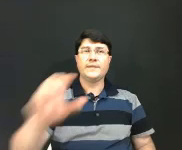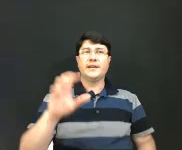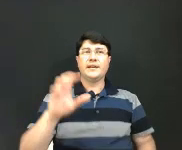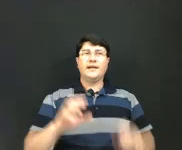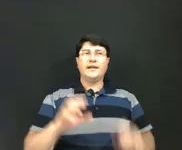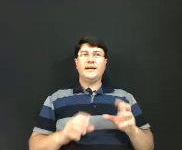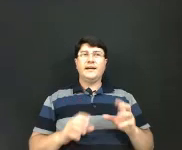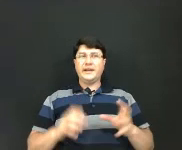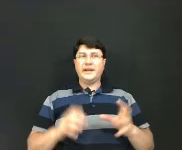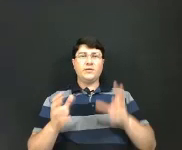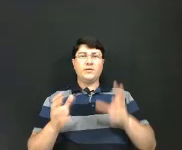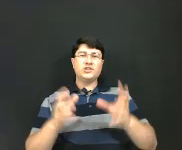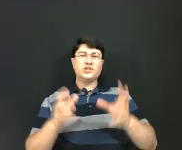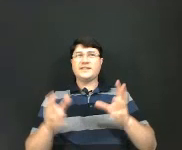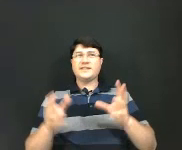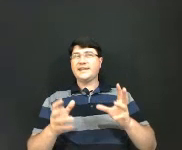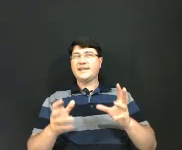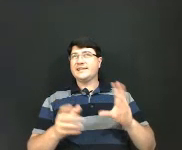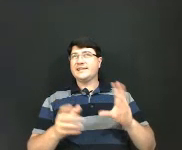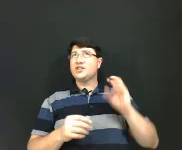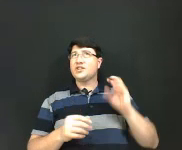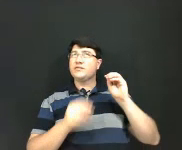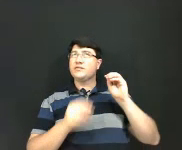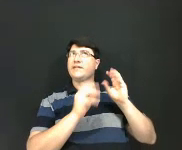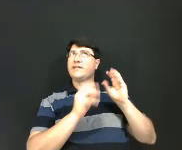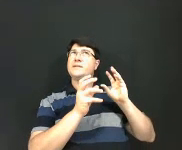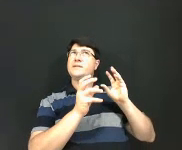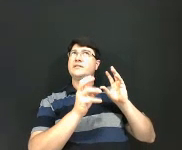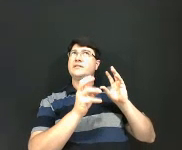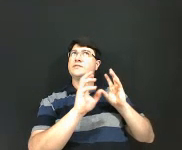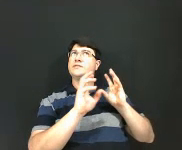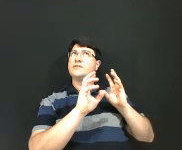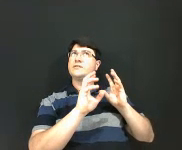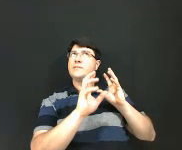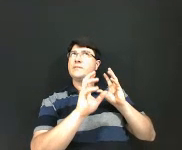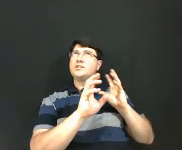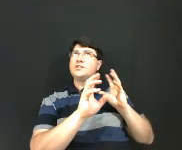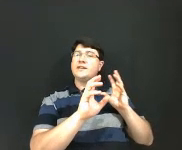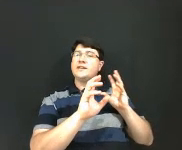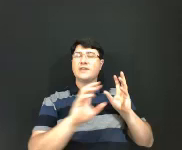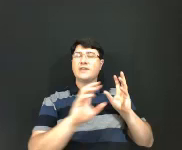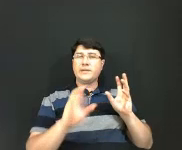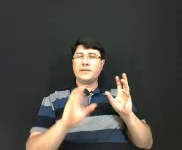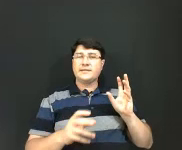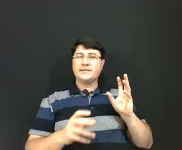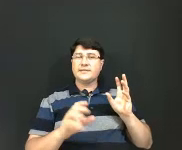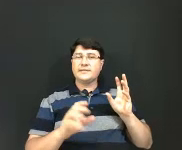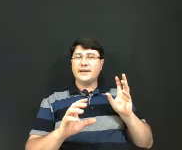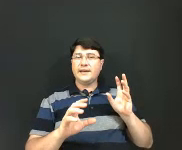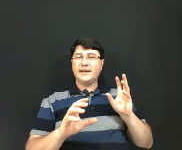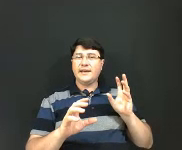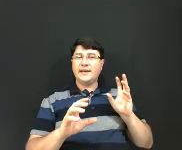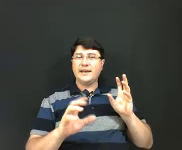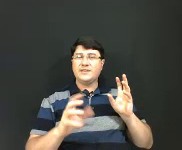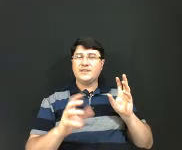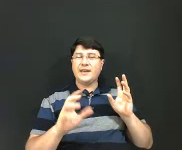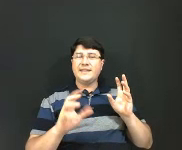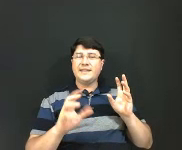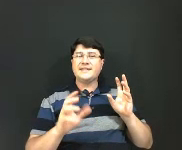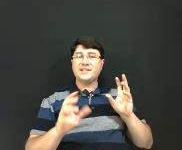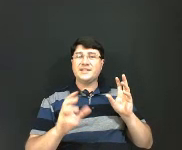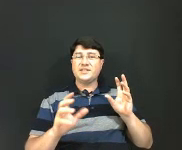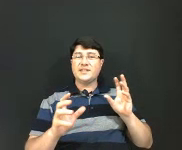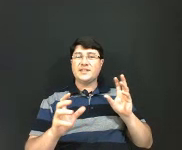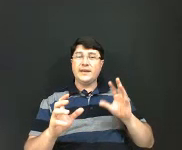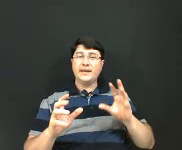semântica? É claro que quando a gente vai sinalizar, a gente não vai ficar pensando a função semântica é isso. Mas isso